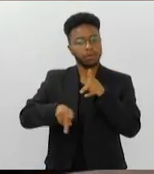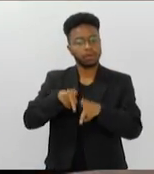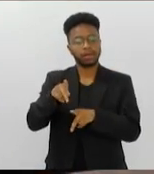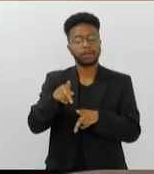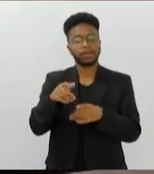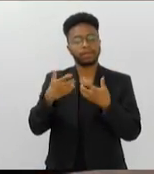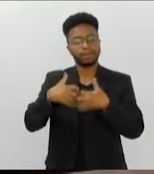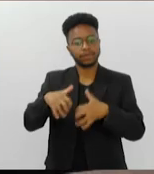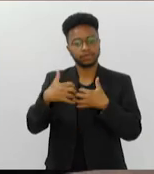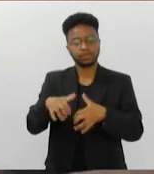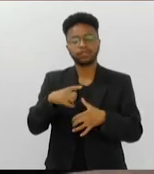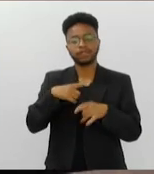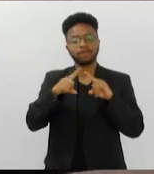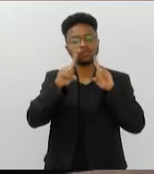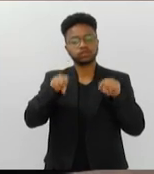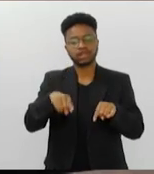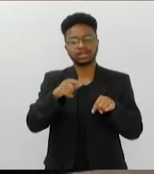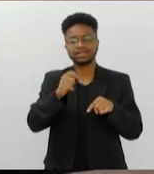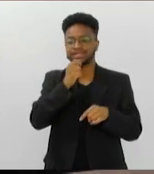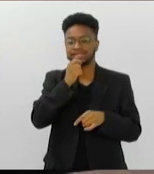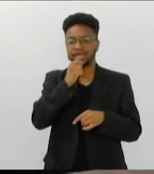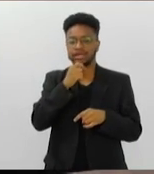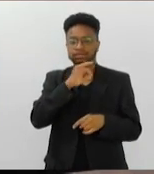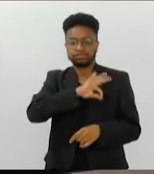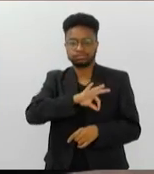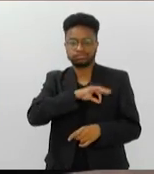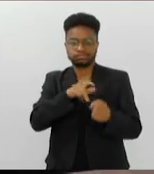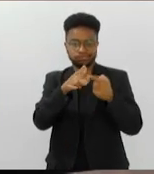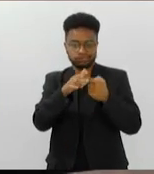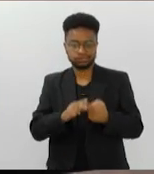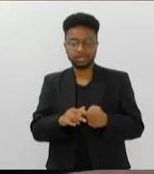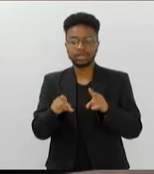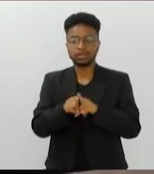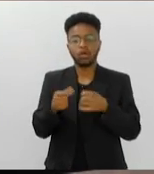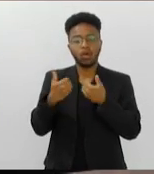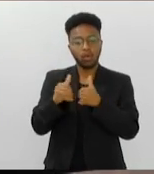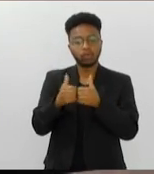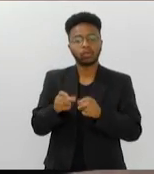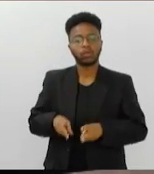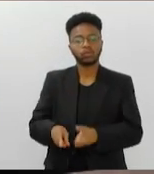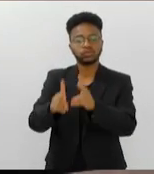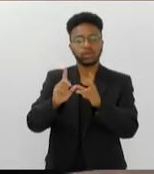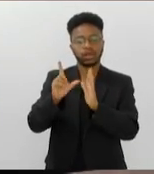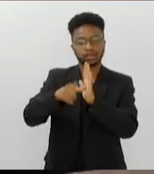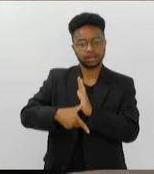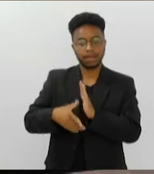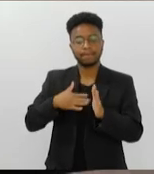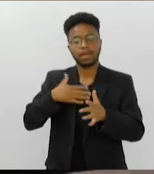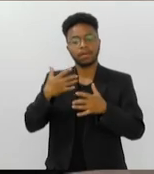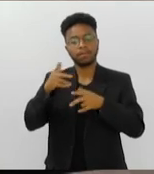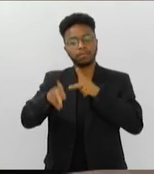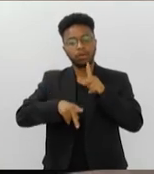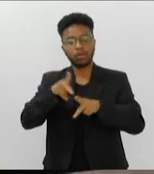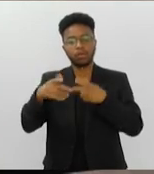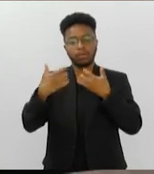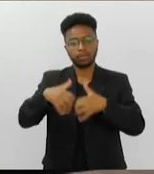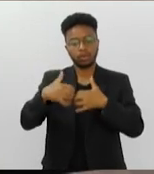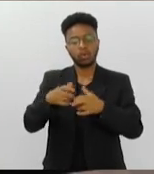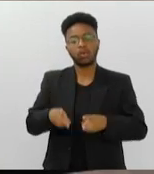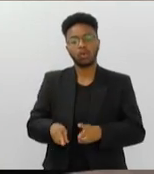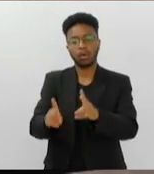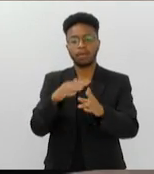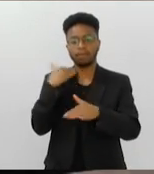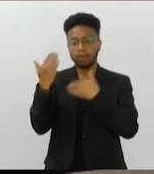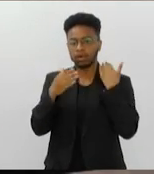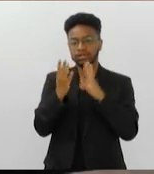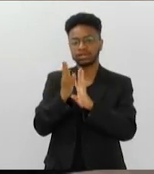com servidor sem reajuste. O meu povo de Petrópolis segue com ônibus atrasado. O meu povo de Petrópolis segue morrendo na